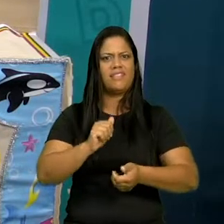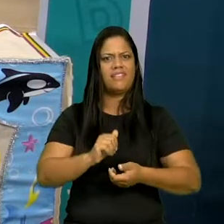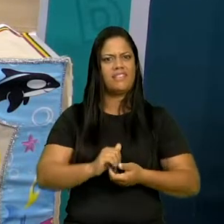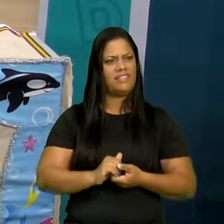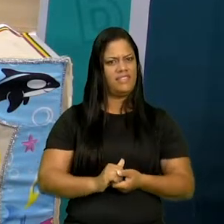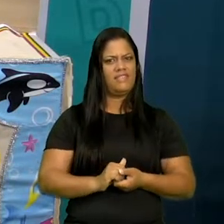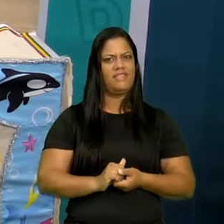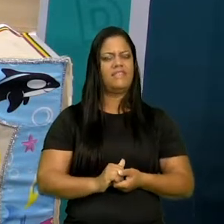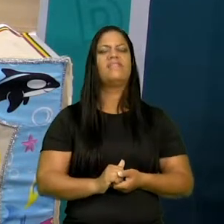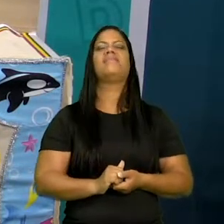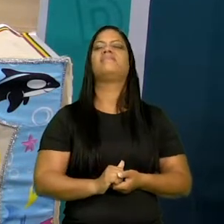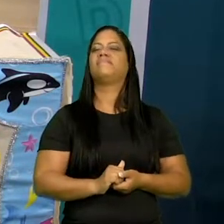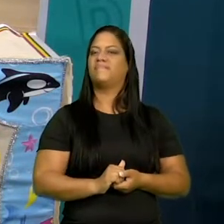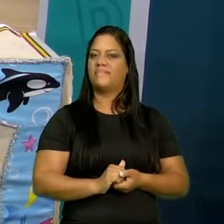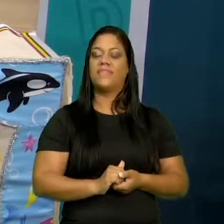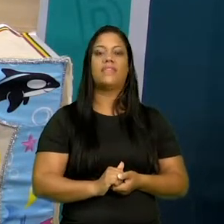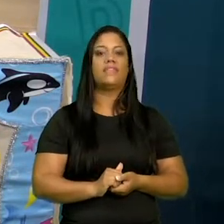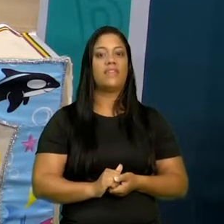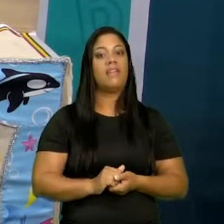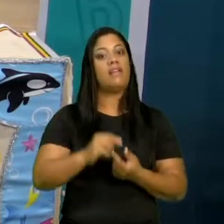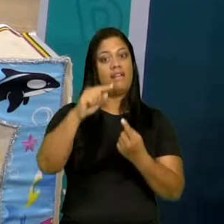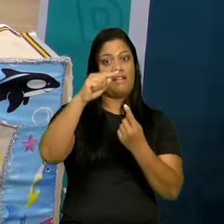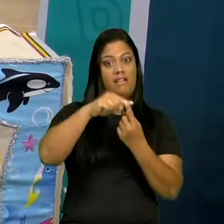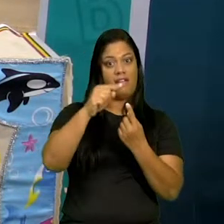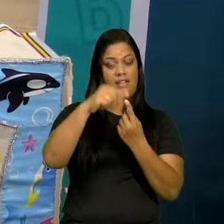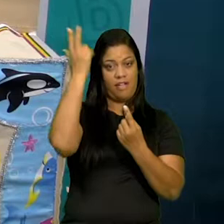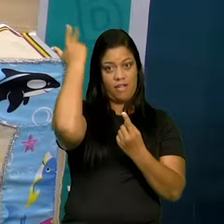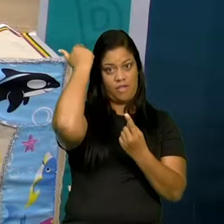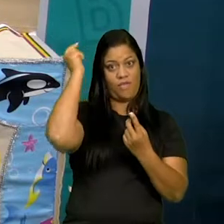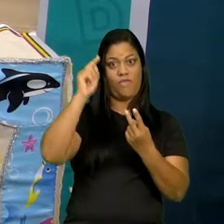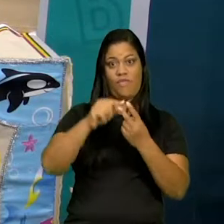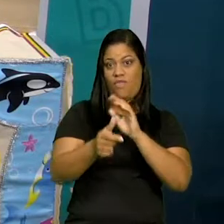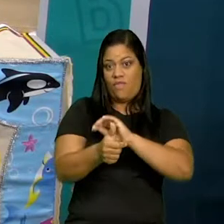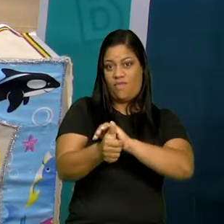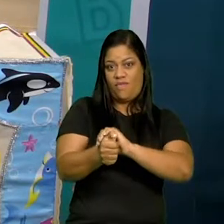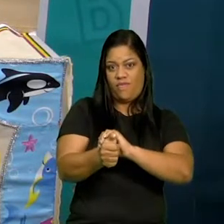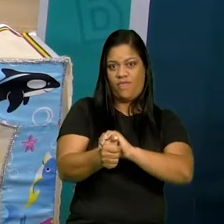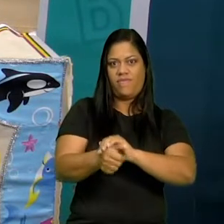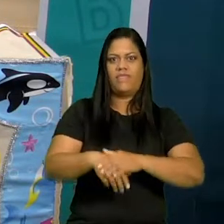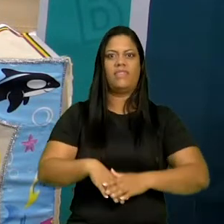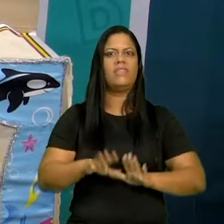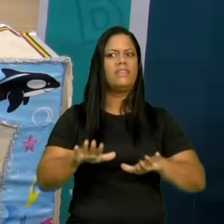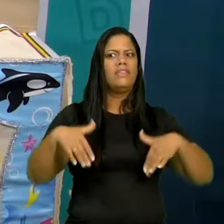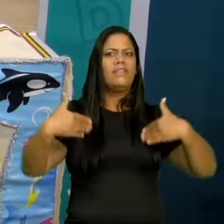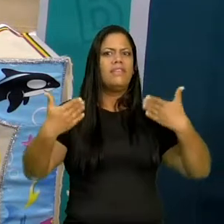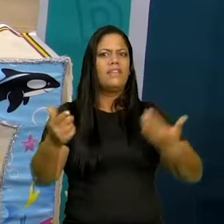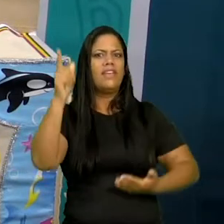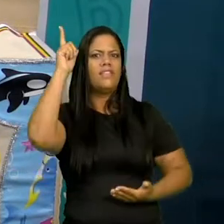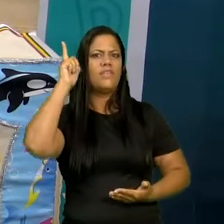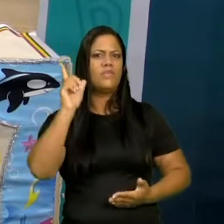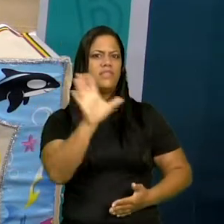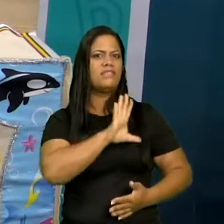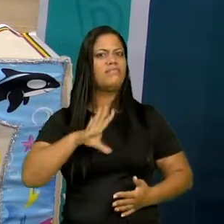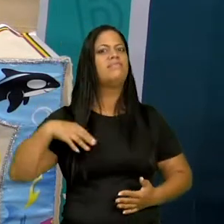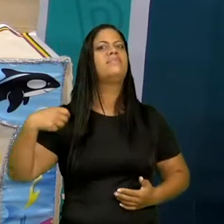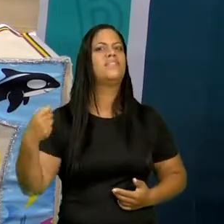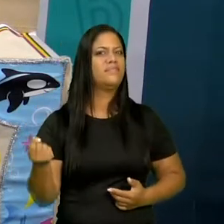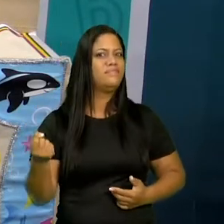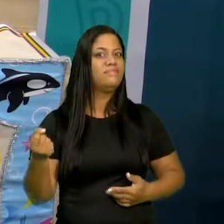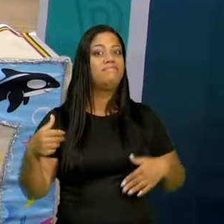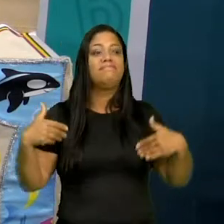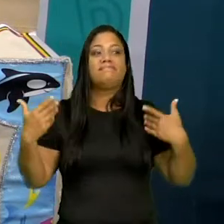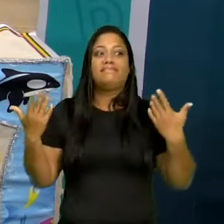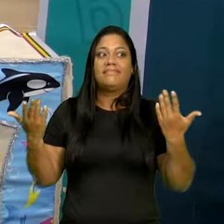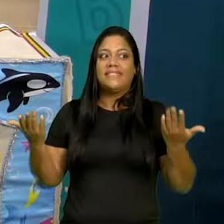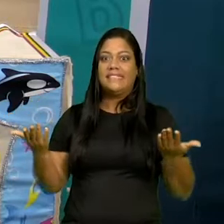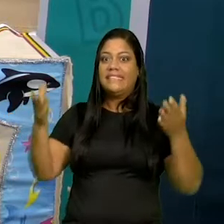Uma corrida? Isso mesmo. Entre ela e a lebre. Quem será que vai ganhar essa corrida, leiturinha?